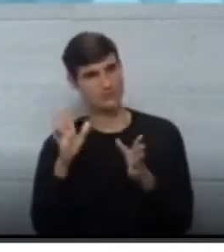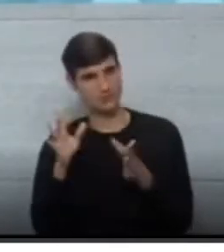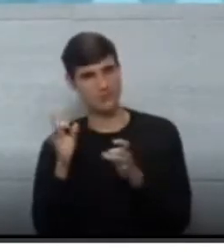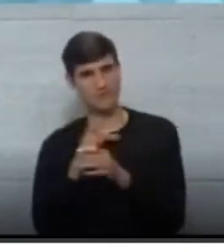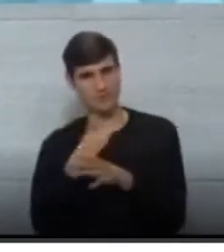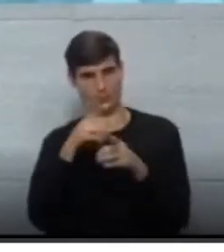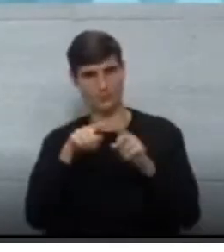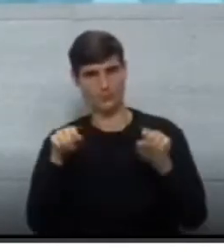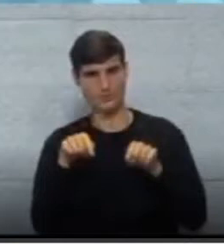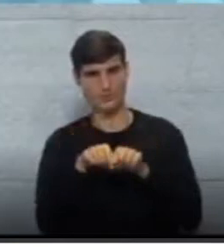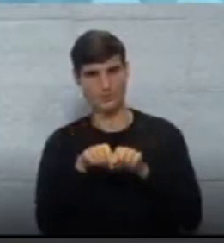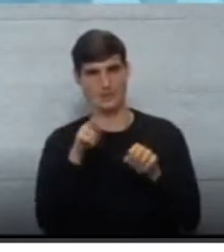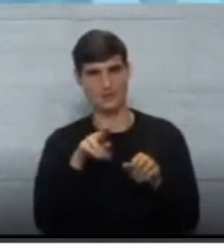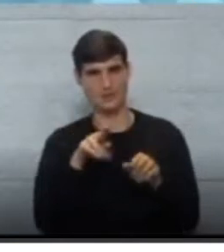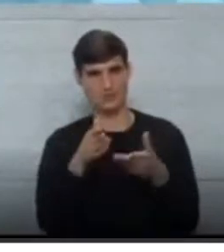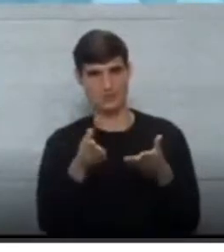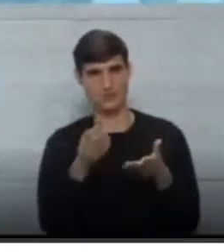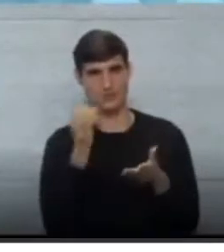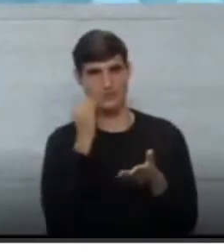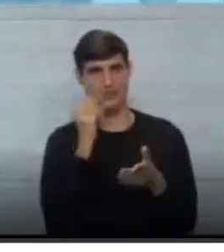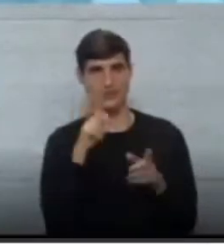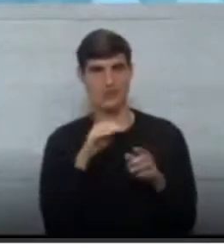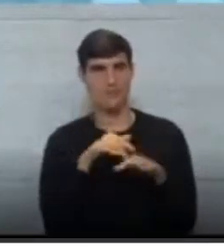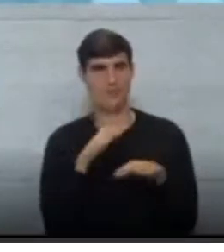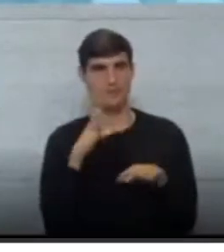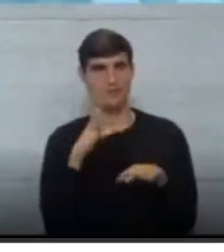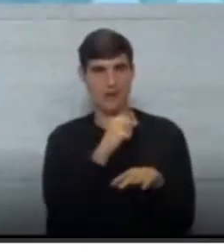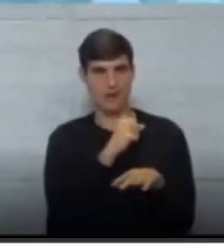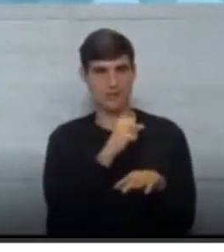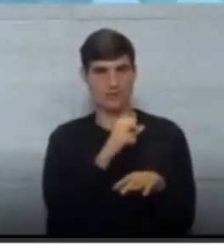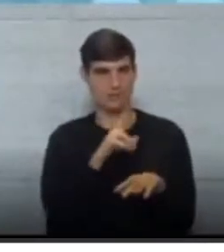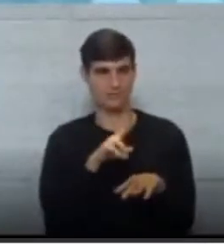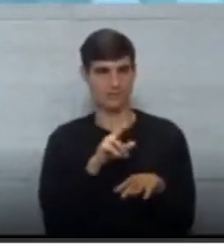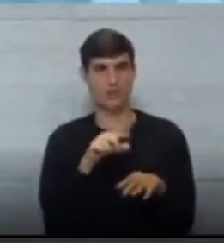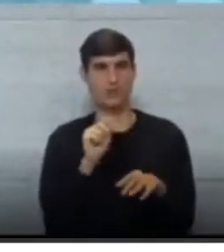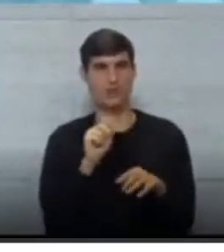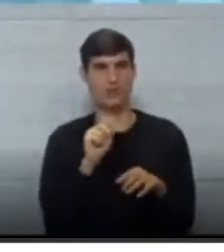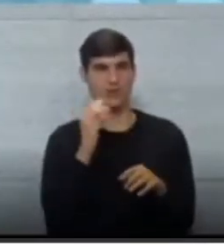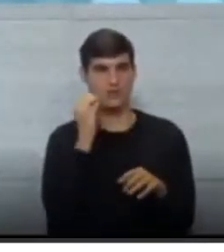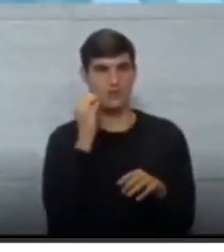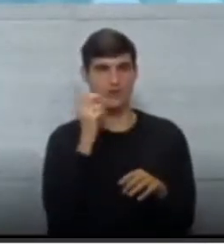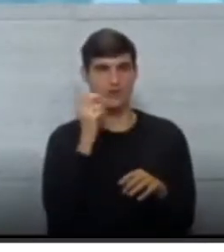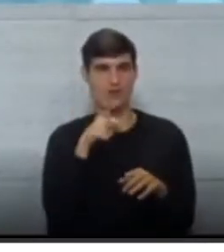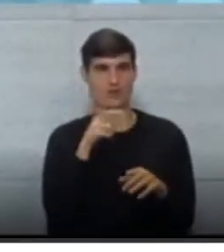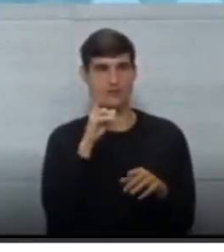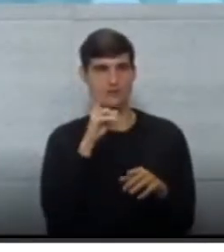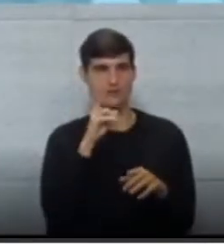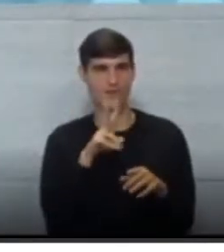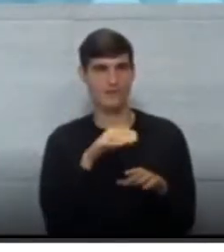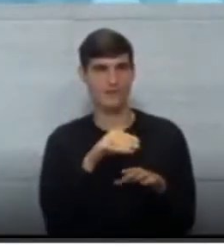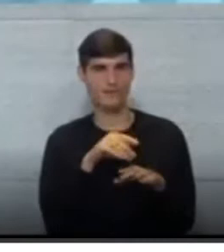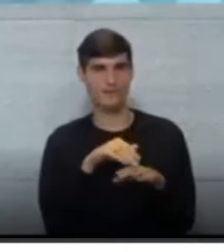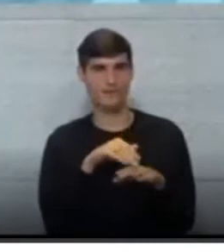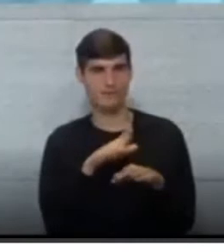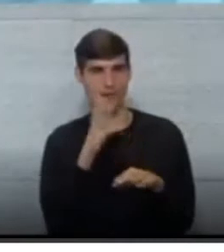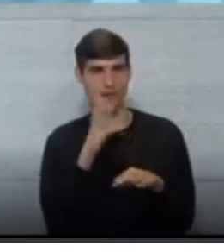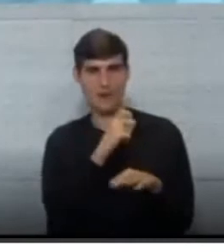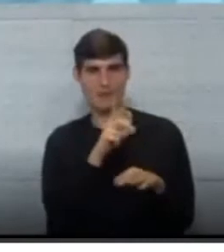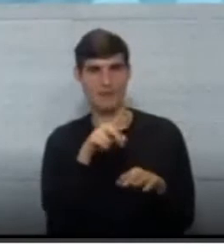fazer os próximos testes. Os próximos testes são testes mais rápidos. São testes onde nós vamos determinar a presença